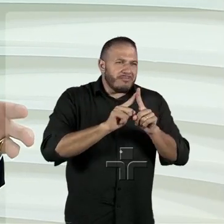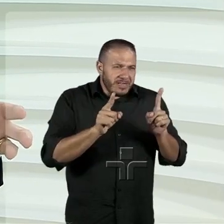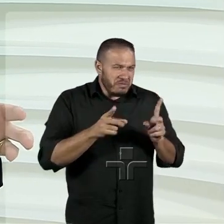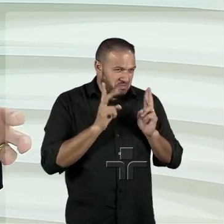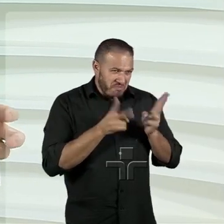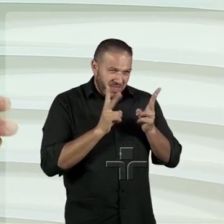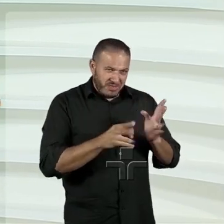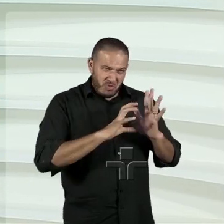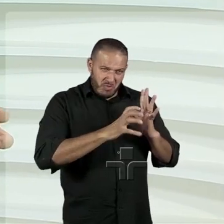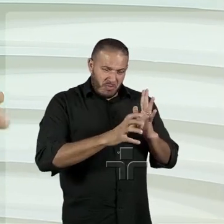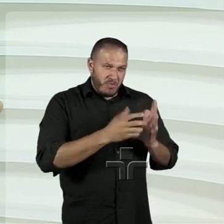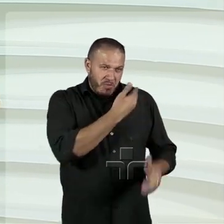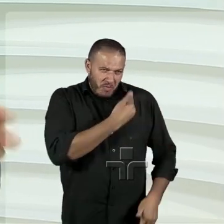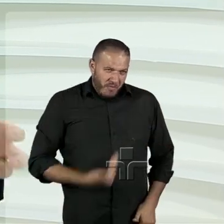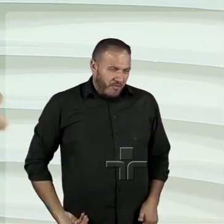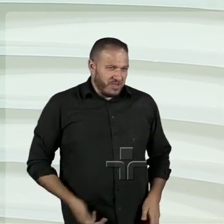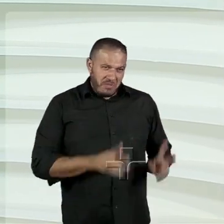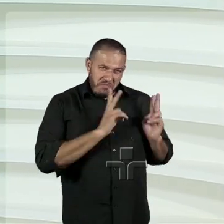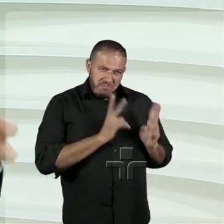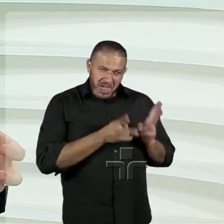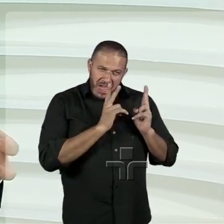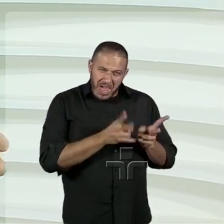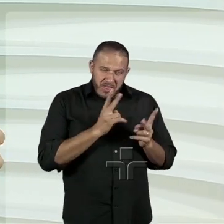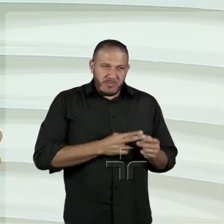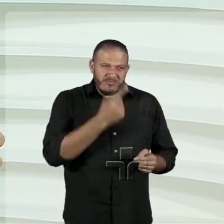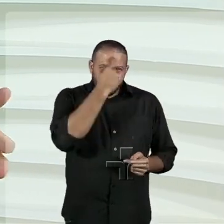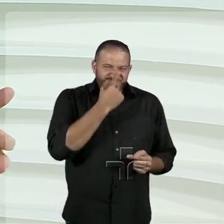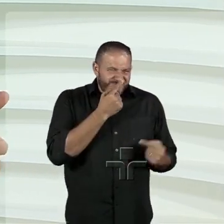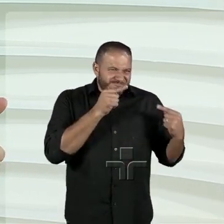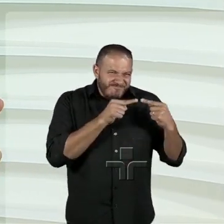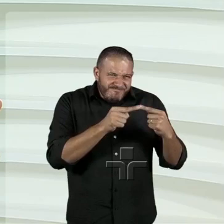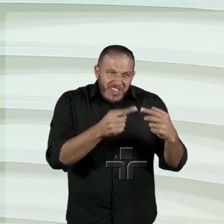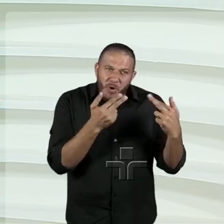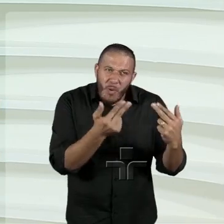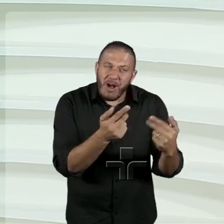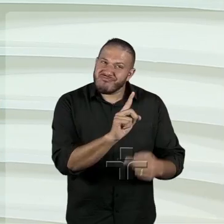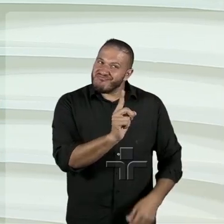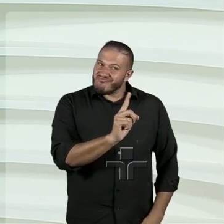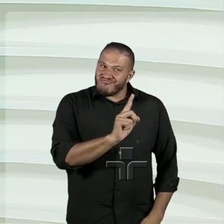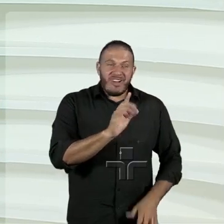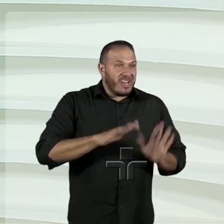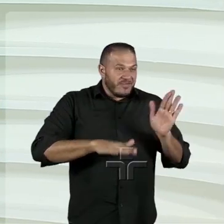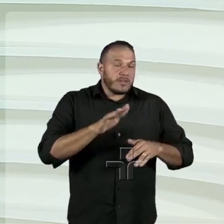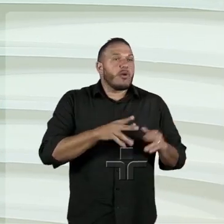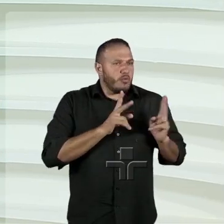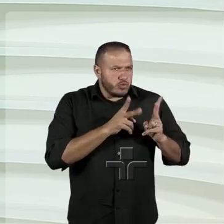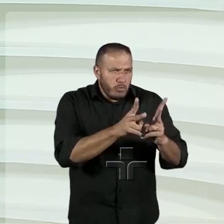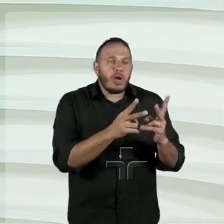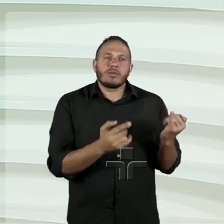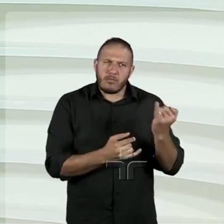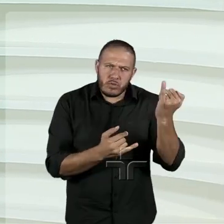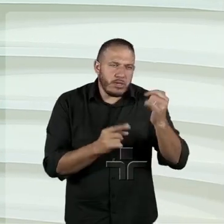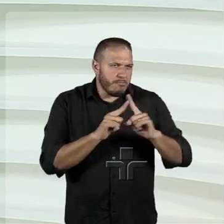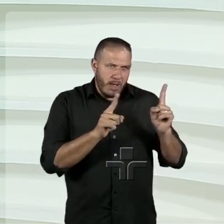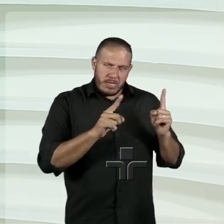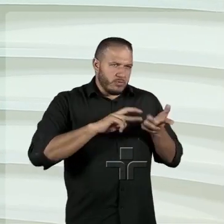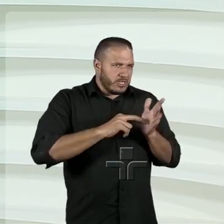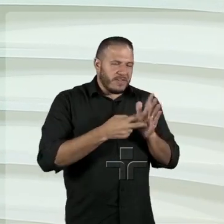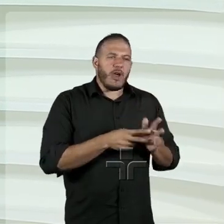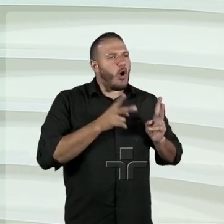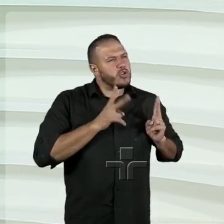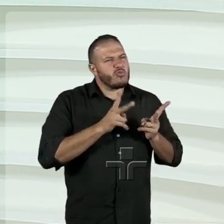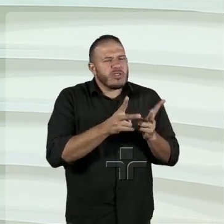não significa que tenha a mesma linha, mesmo perfil de gestão. E continuidade, sim, ela é importante, mas não continuidade